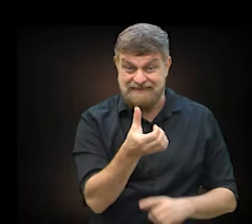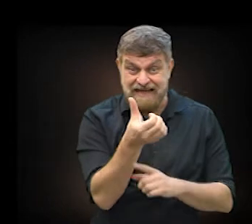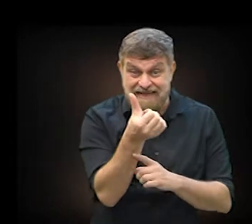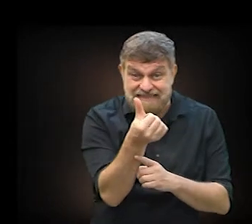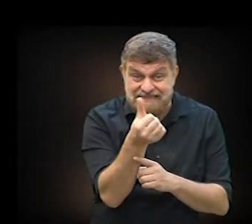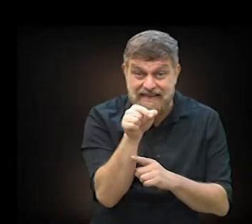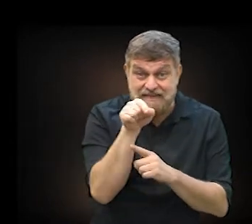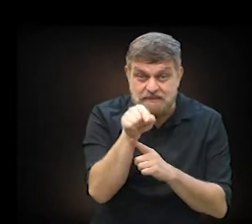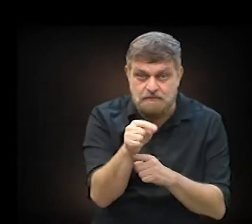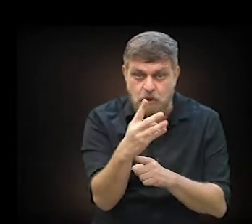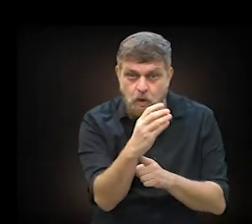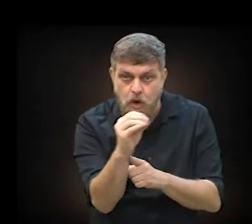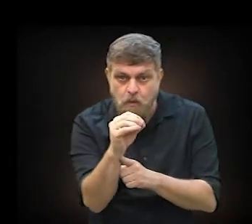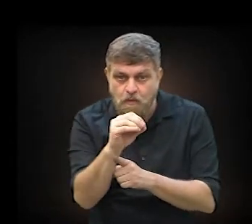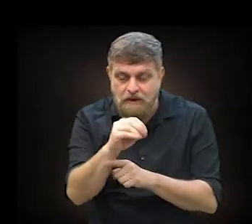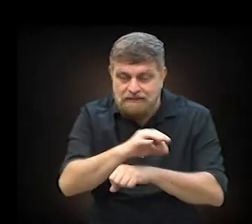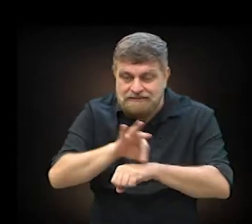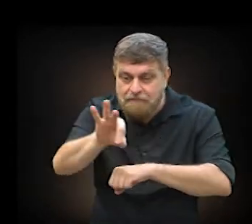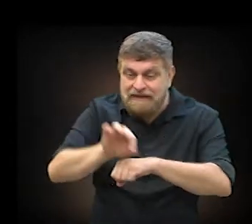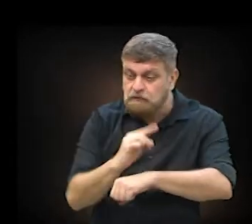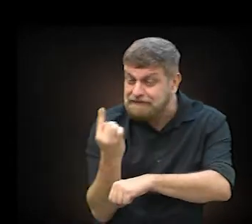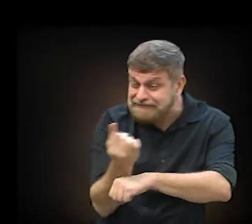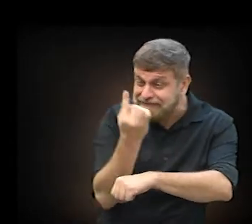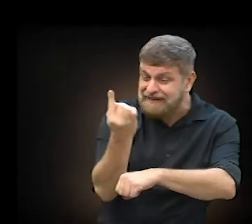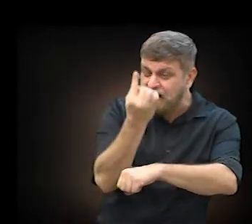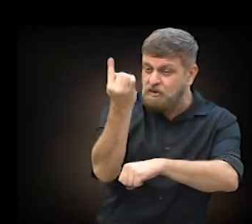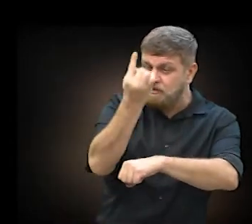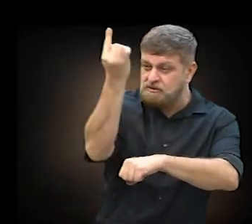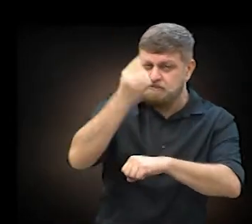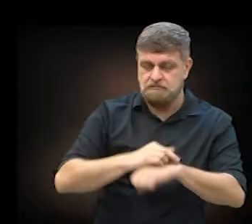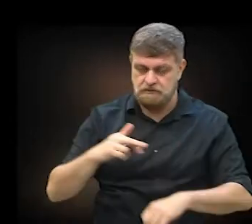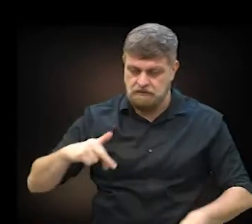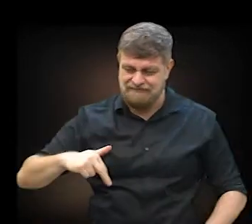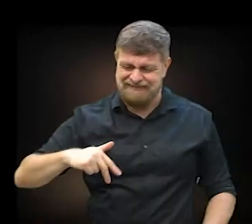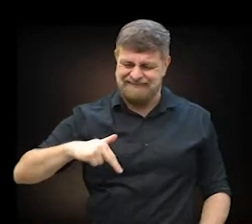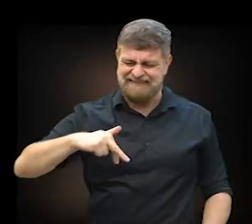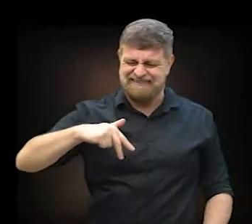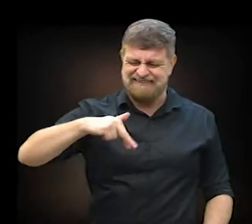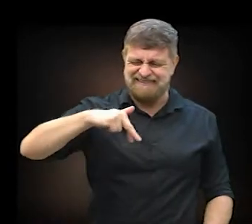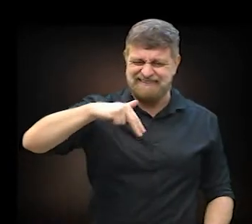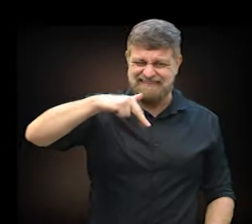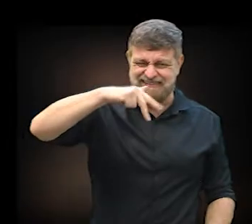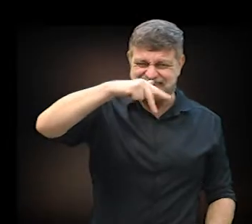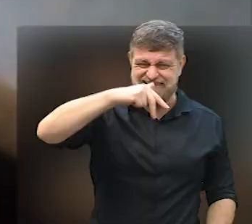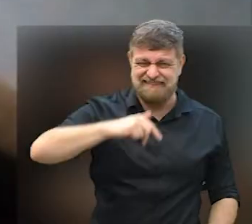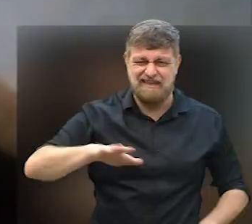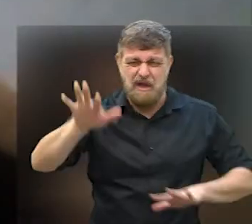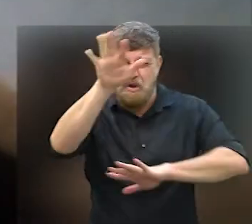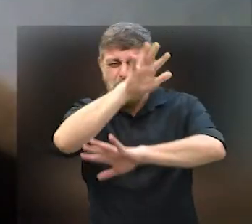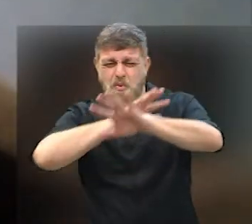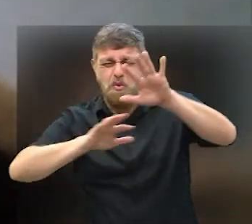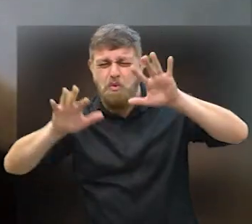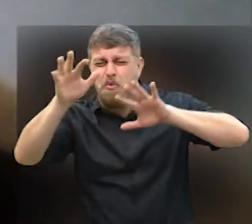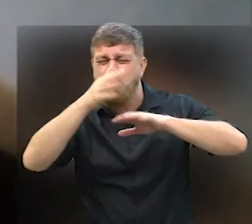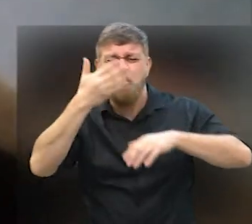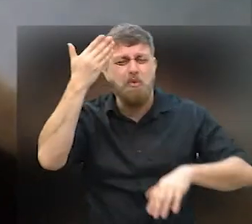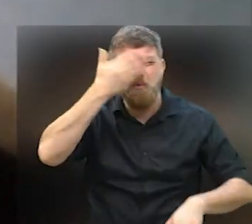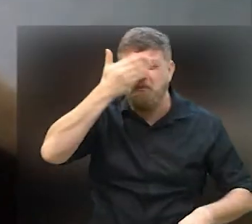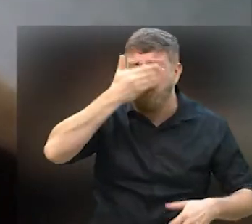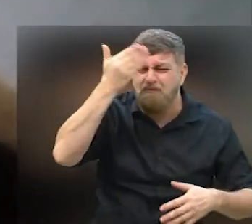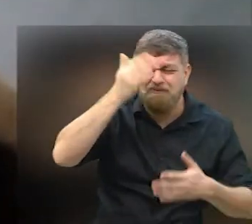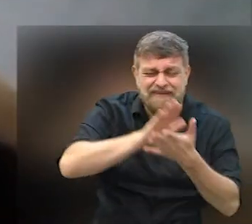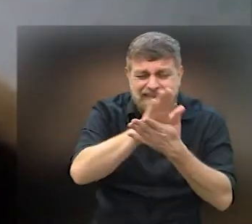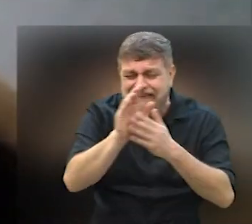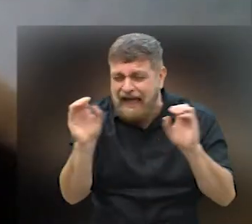6.400 metros de altitude, estava com um processo de whiteout, aquele em que está tudo neblina, nevado, a gente não enxerga